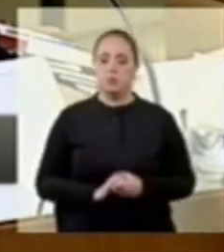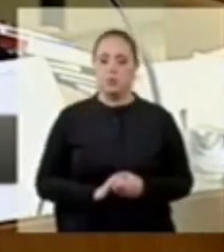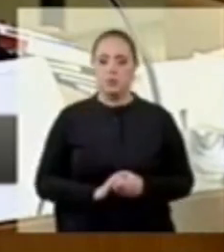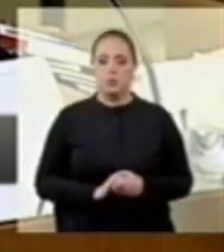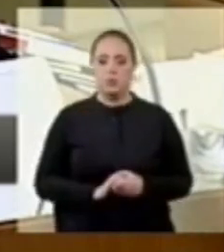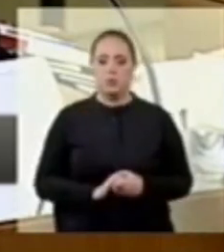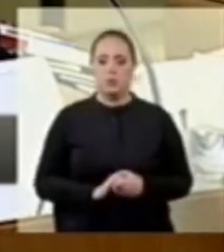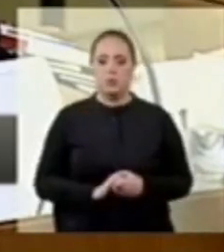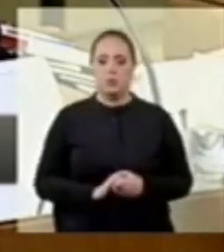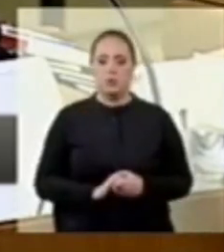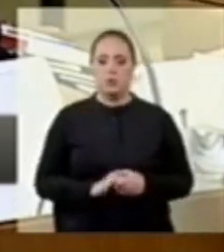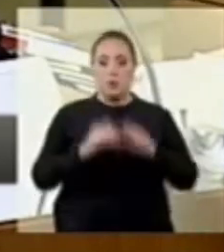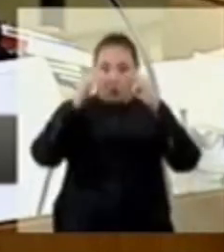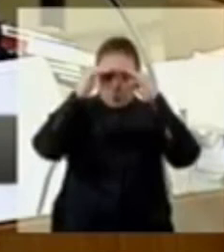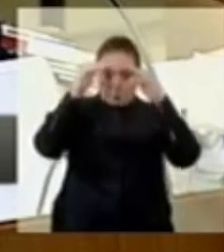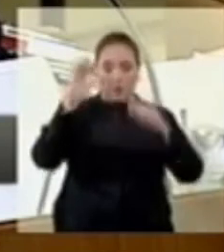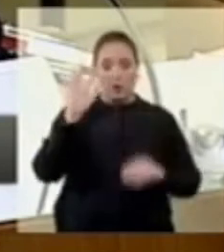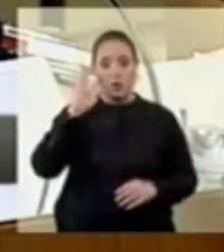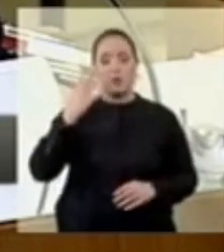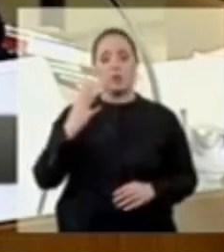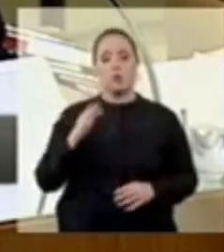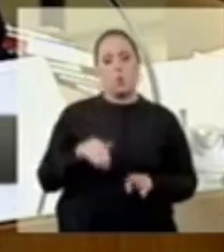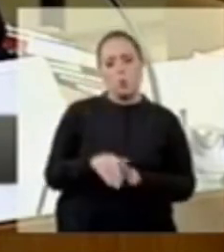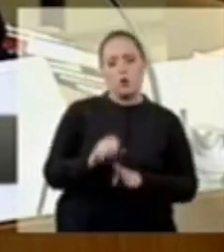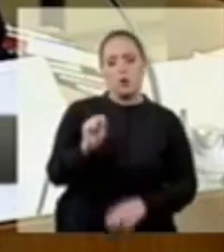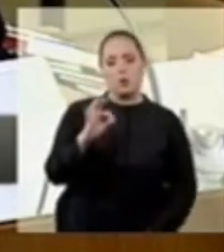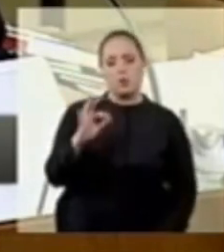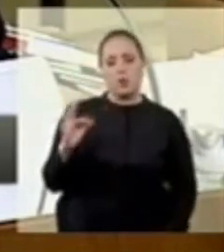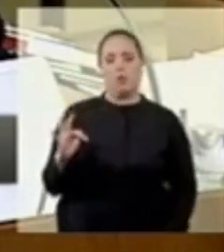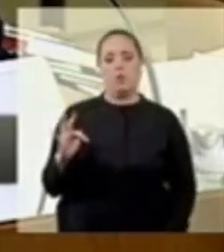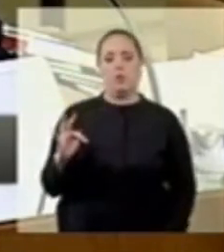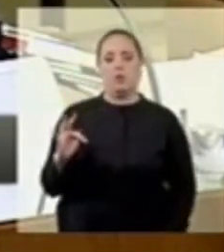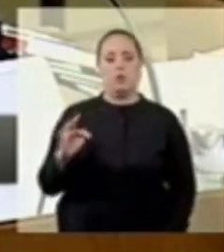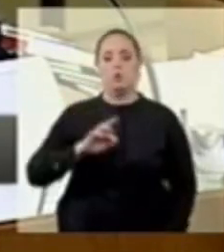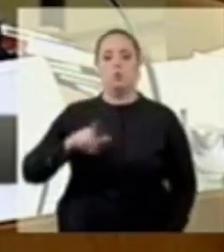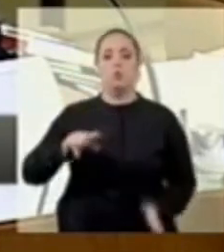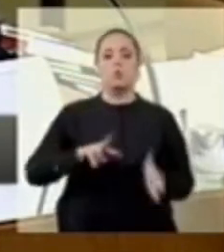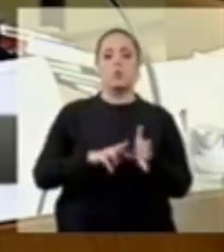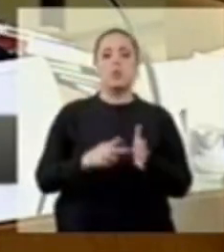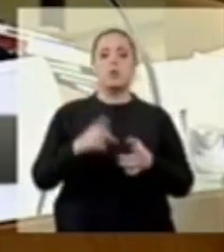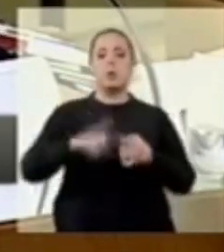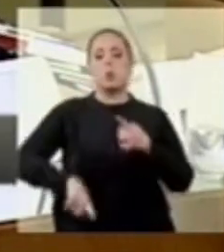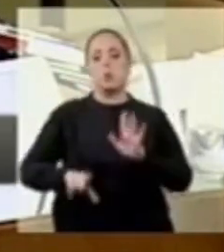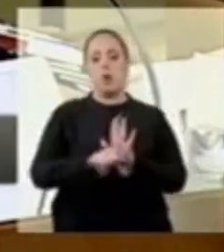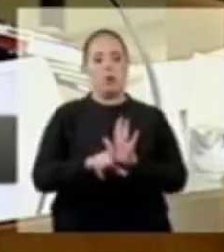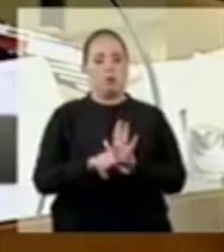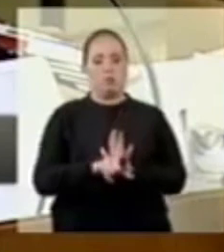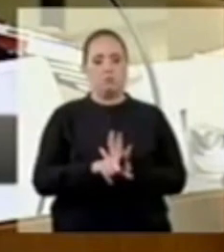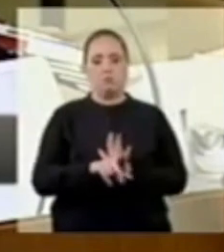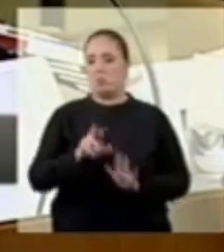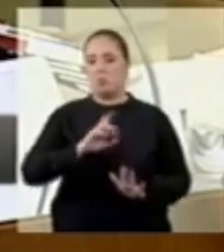do supremo tribunal federal não é pura evidente cometer ilegalidade e menos ainda